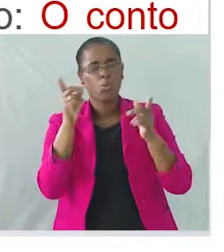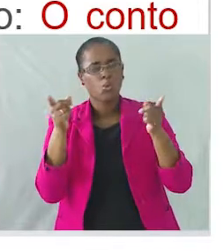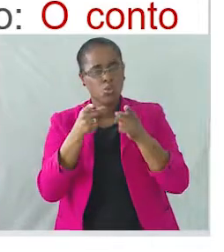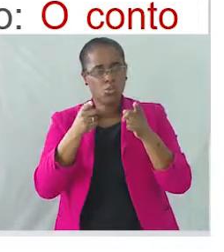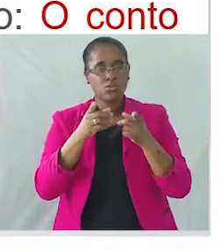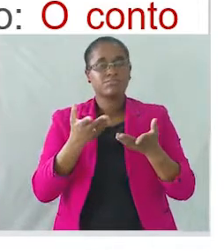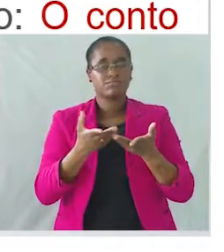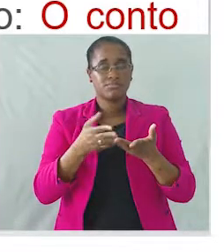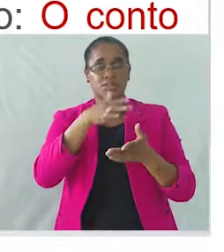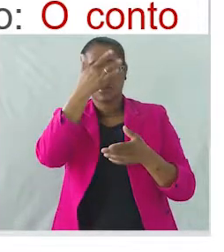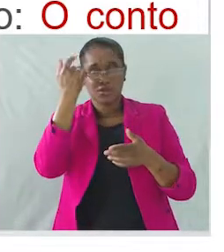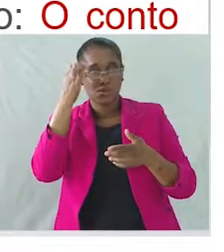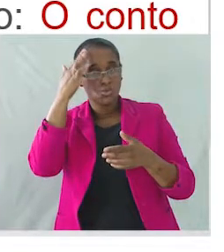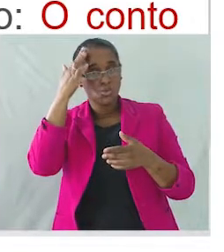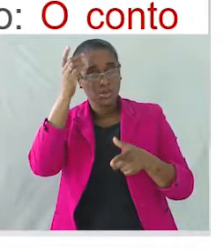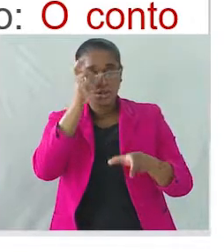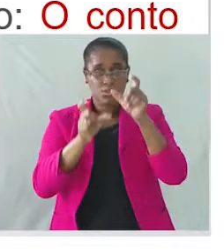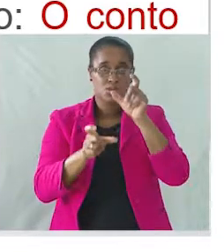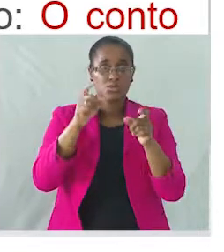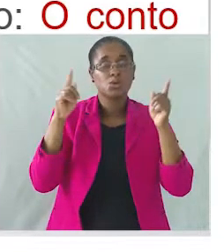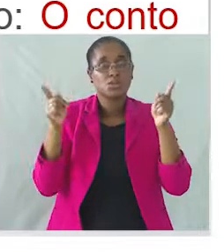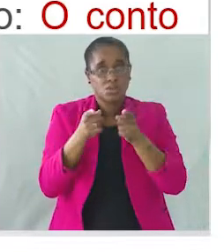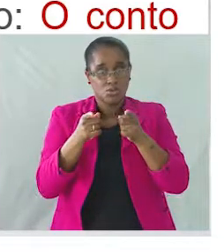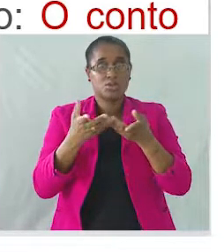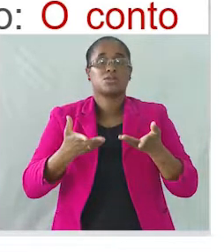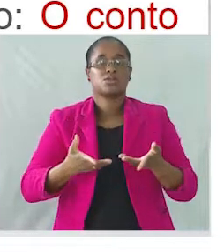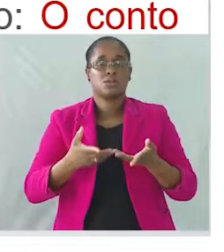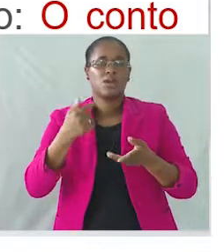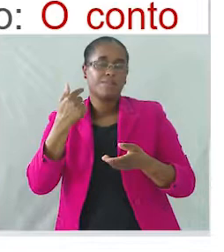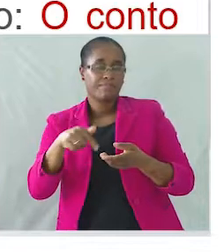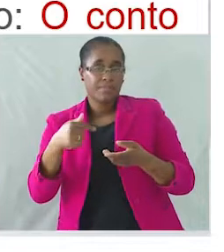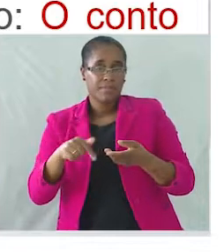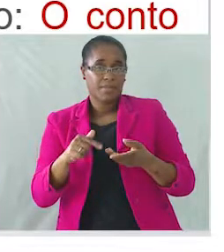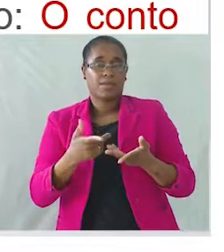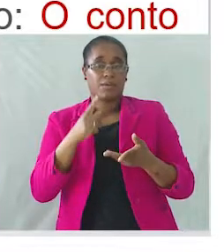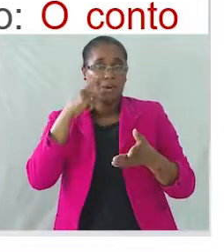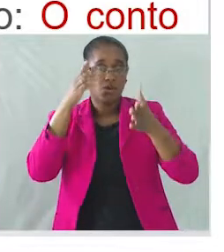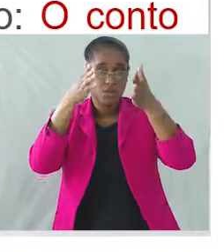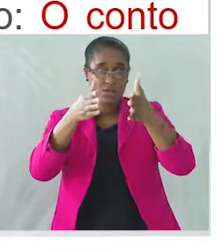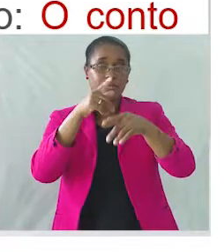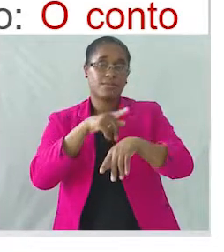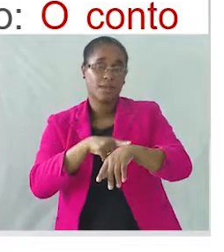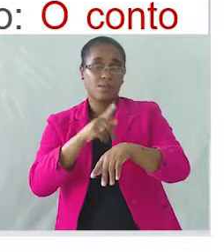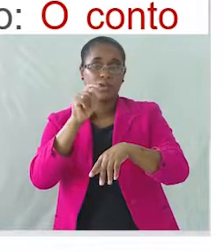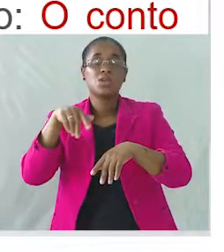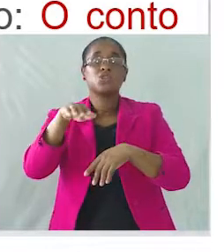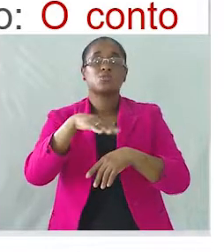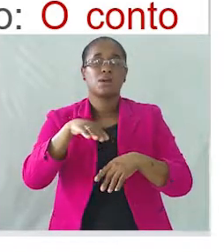enredo simples, com um número de personagens reduzido, tendo a concentração de tempo e